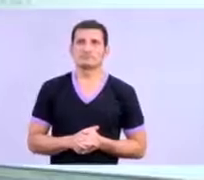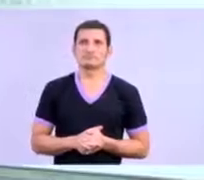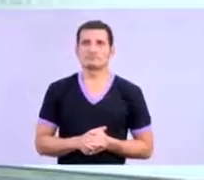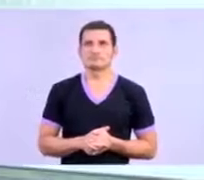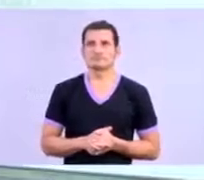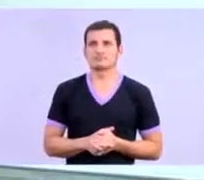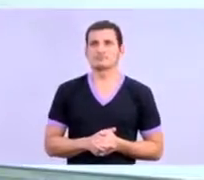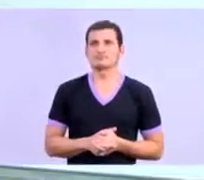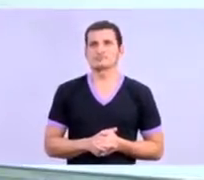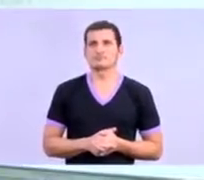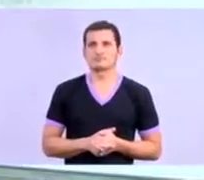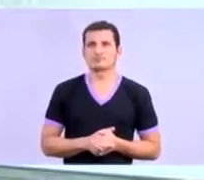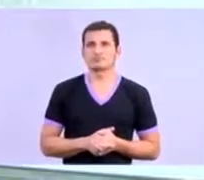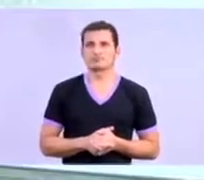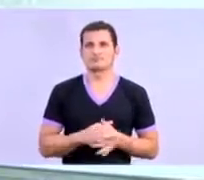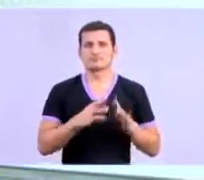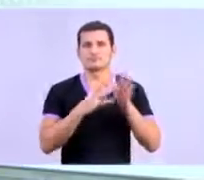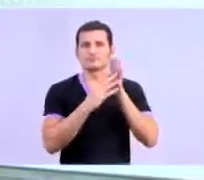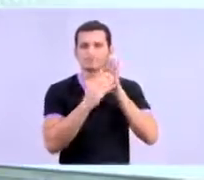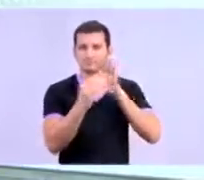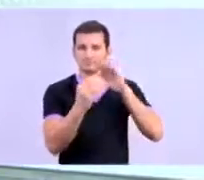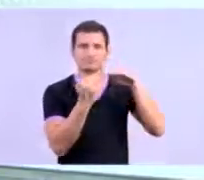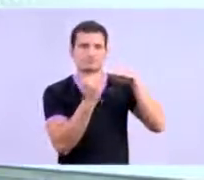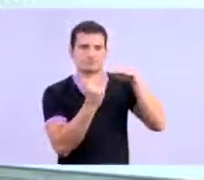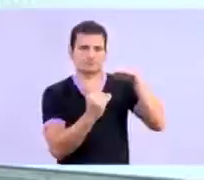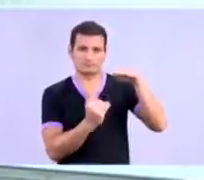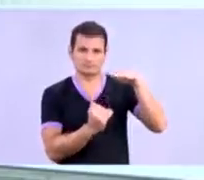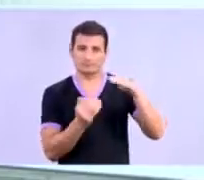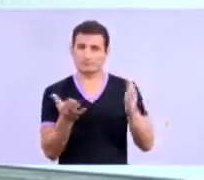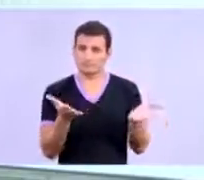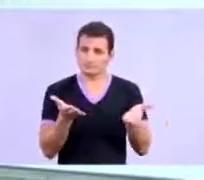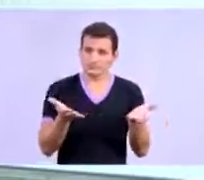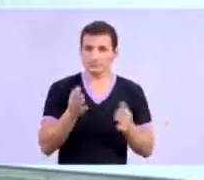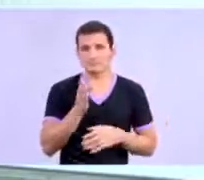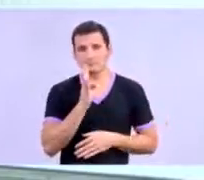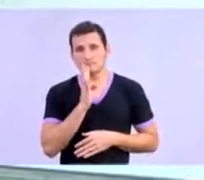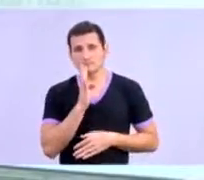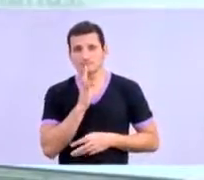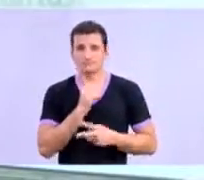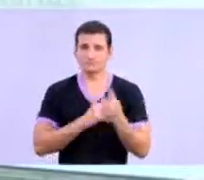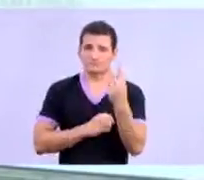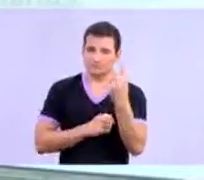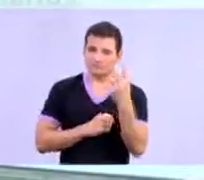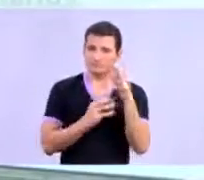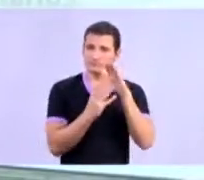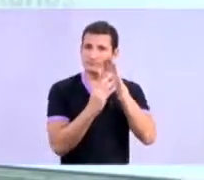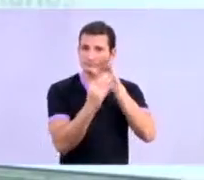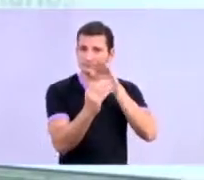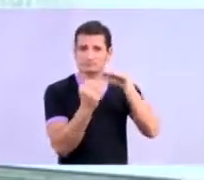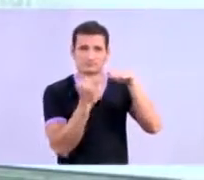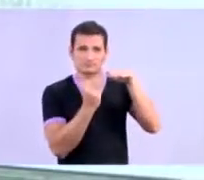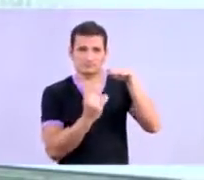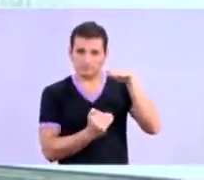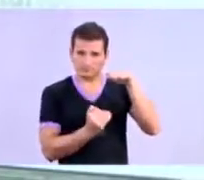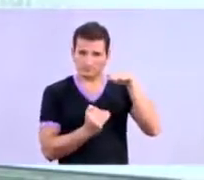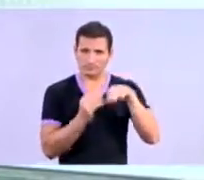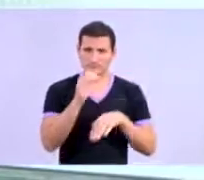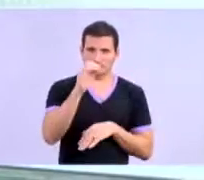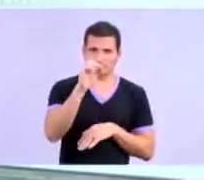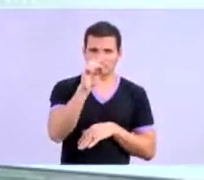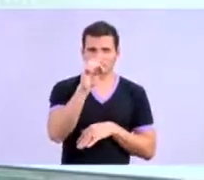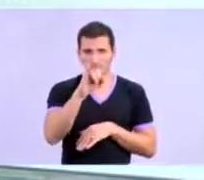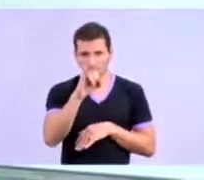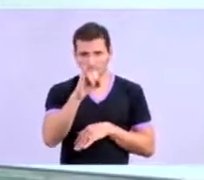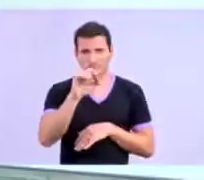falamos do modelo de camadas e tal, então vamos conhecer dois modelos de camada que a gente falou anteriormente, modelo OSI e